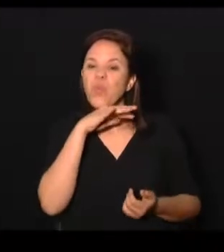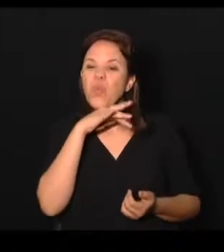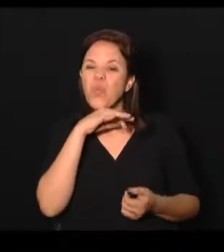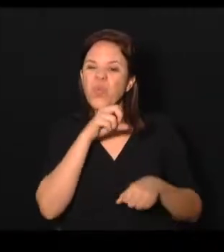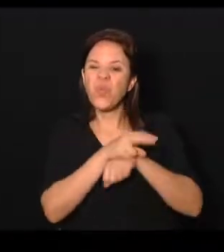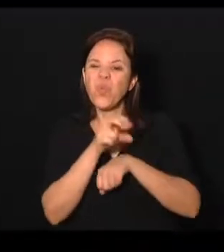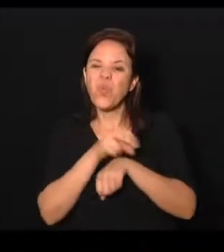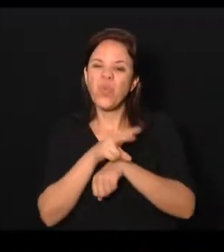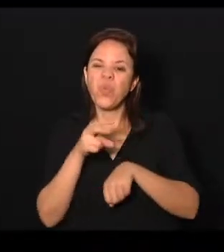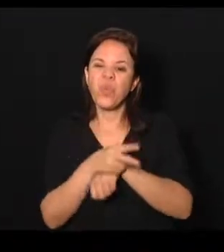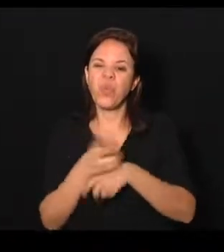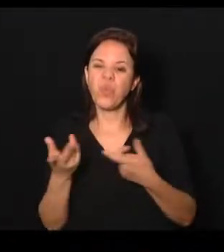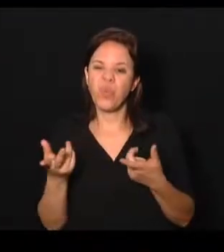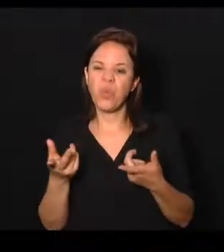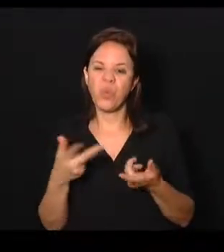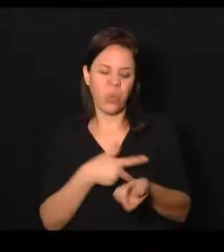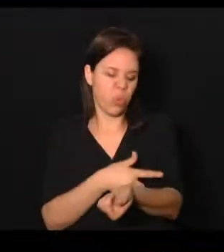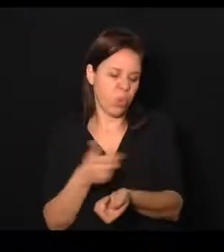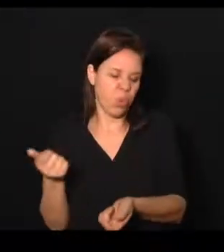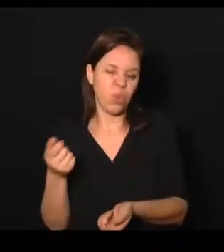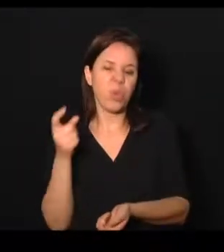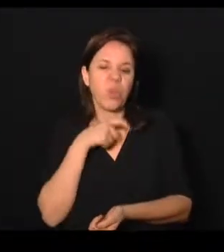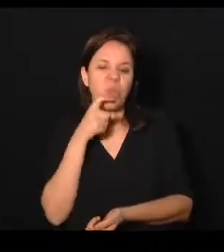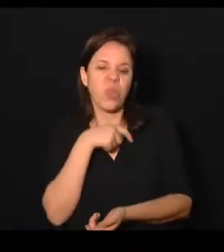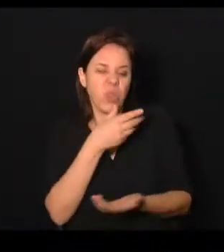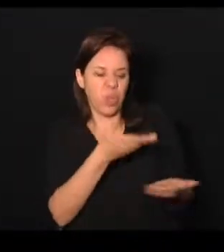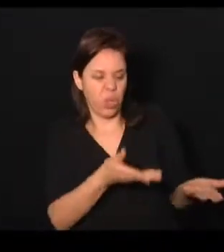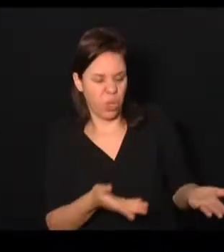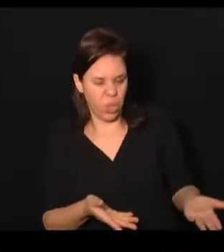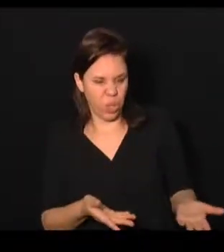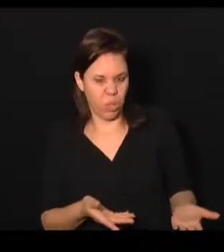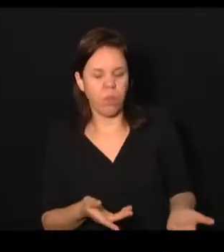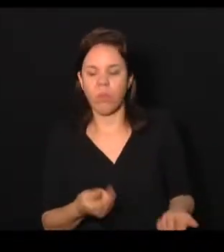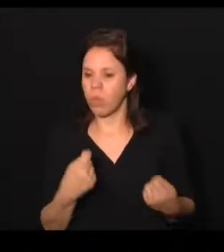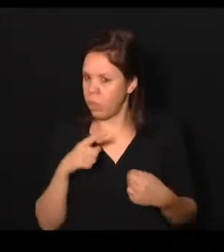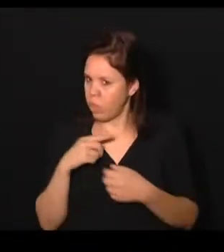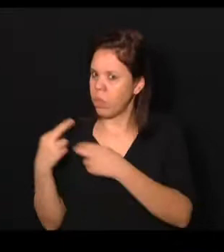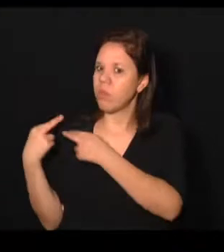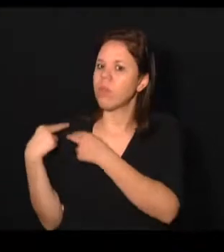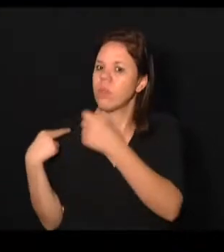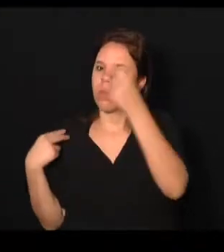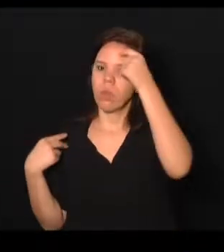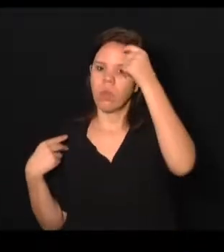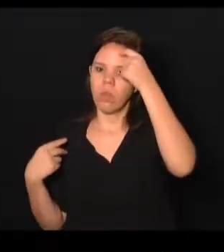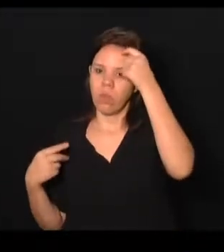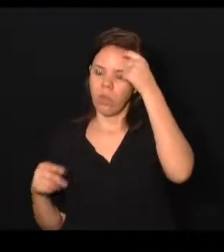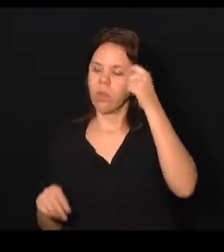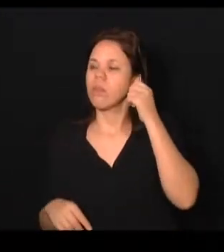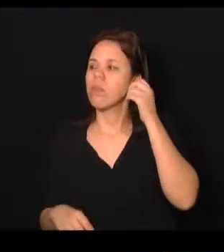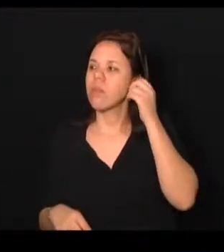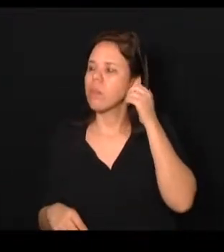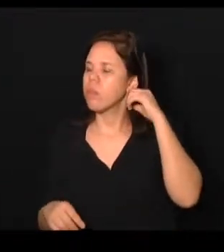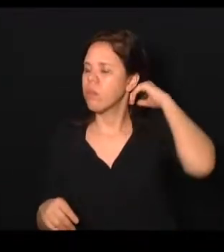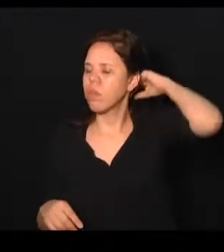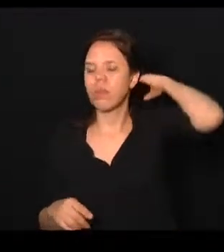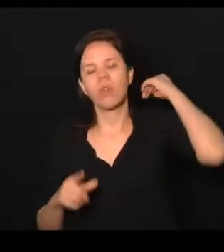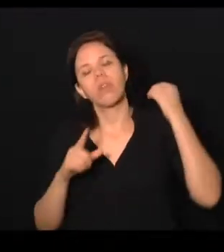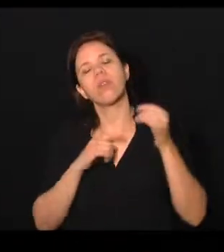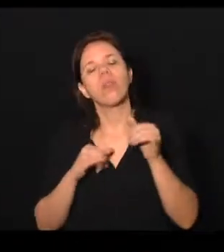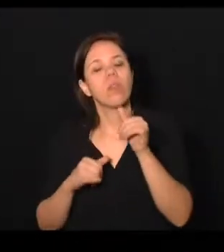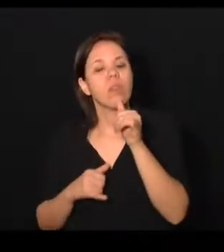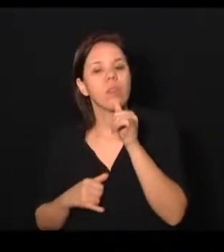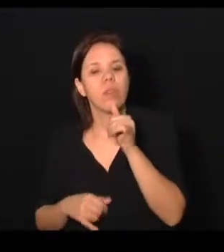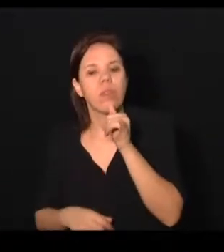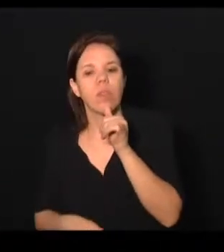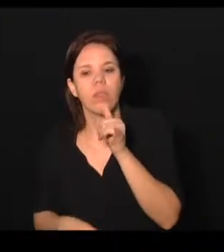uma triagem onde ocorreu uma mentira? Existe uma responsabilidade civil para isso. A gente tem um caso emblemático que aconteceu há